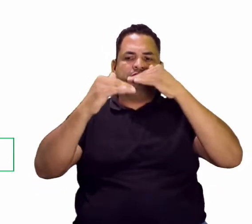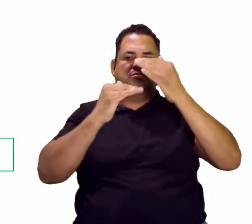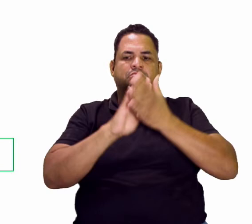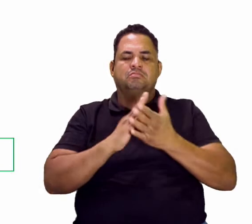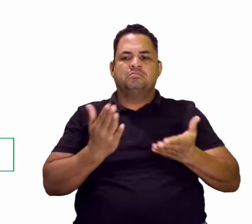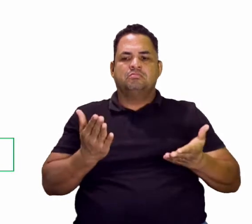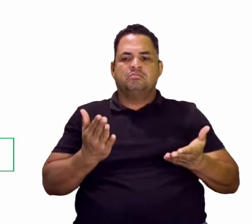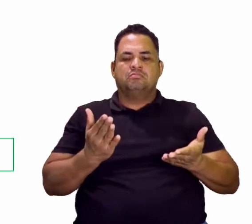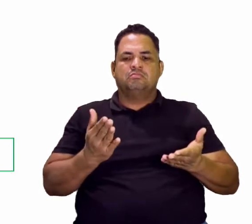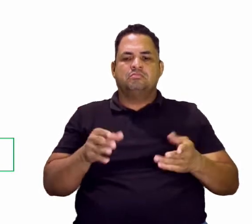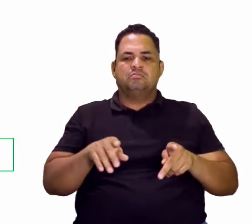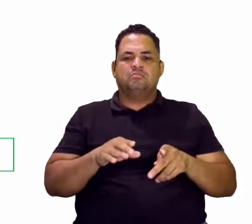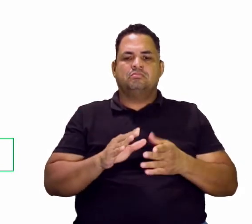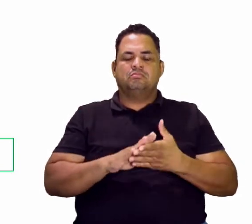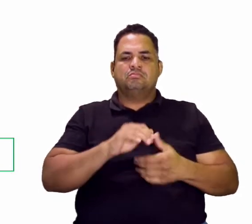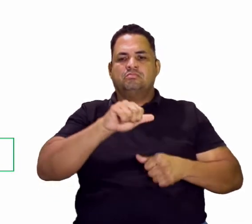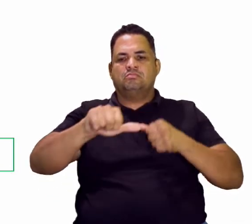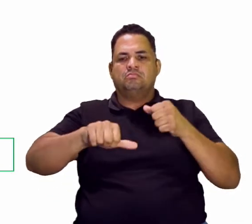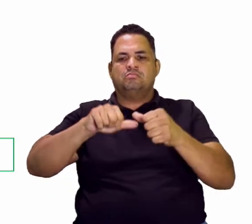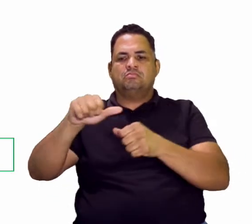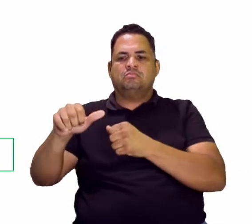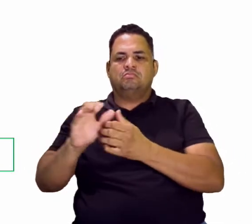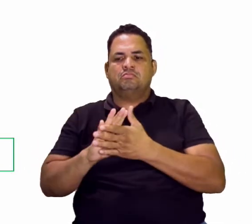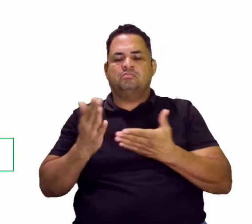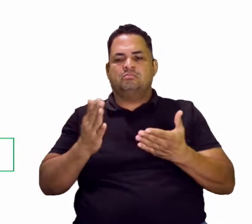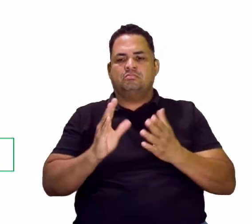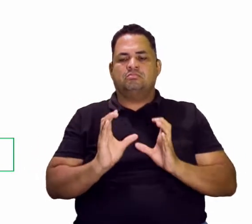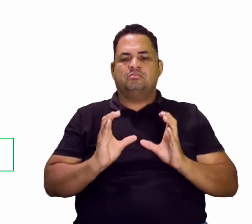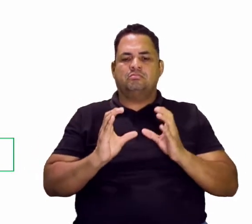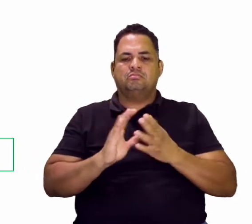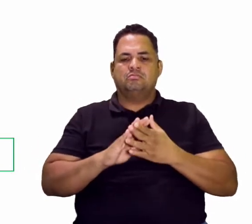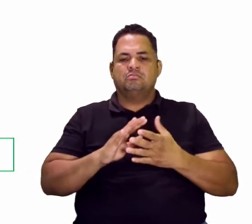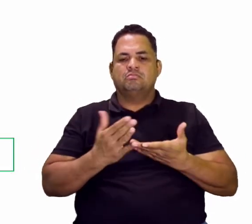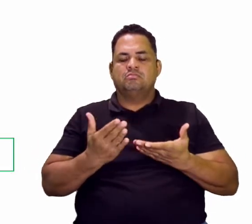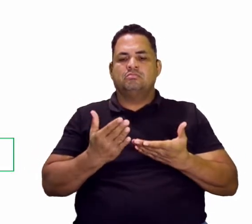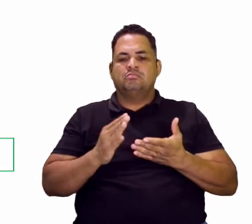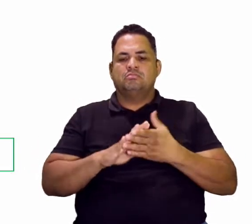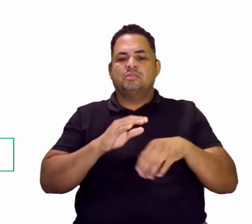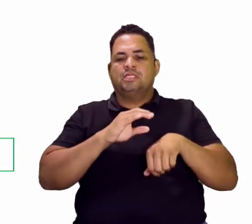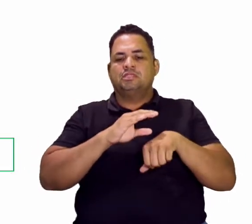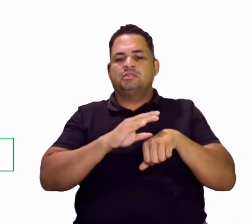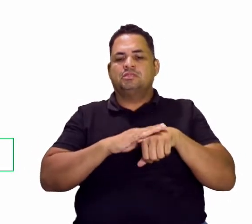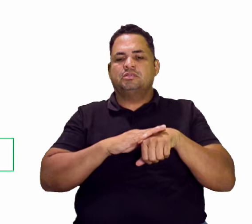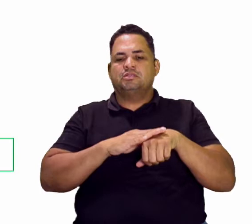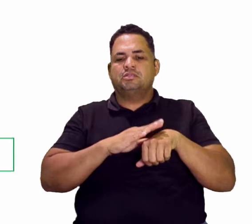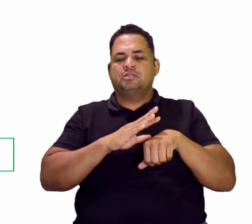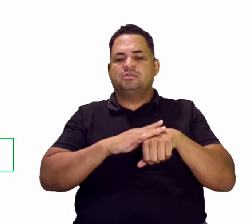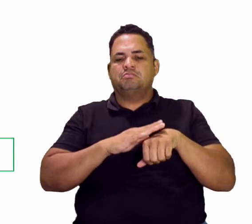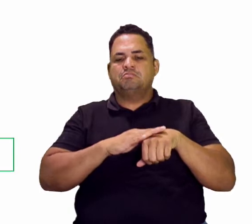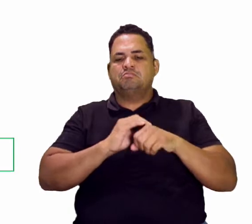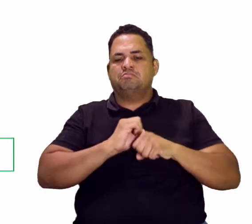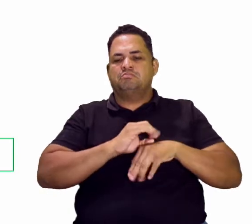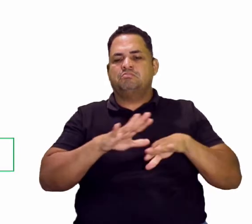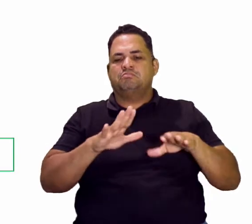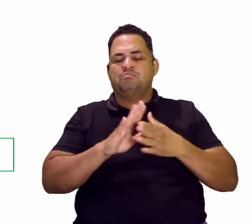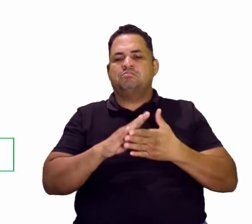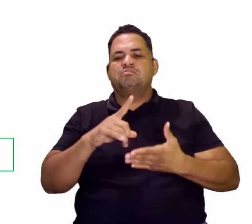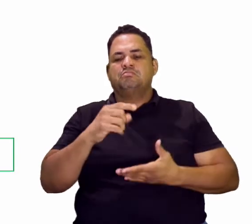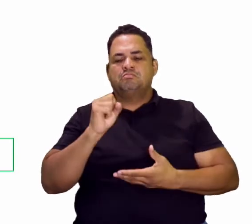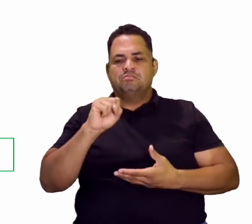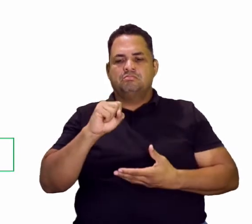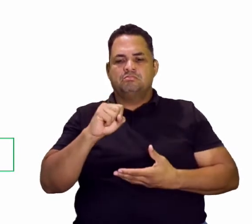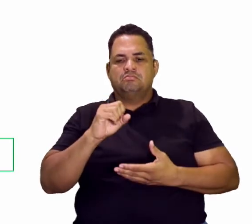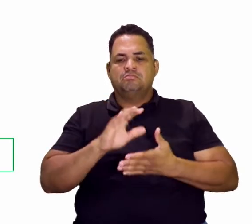evolutivos, ou seja, passam por mutações, esses agentes infecciosos teriam que sim ser